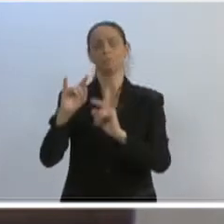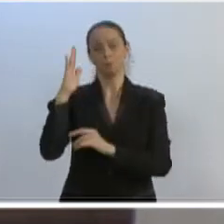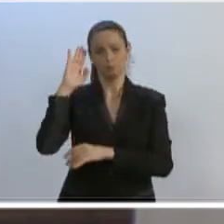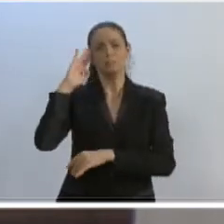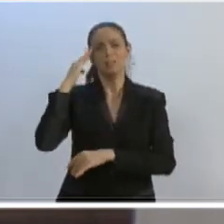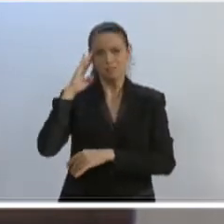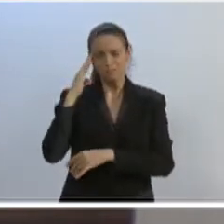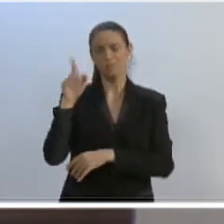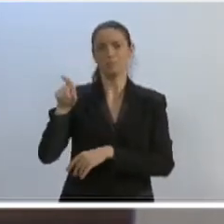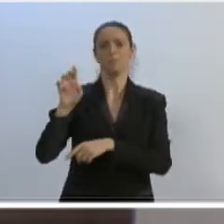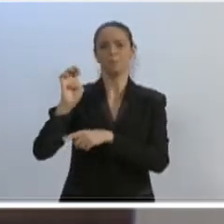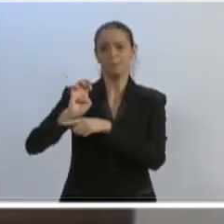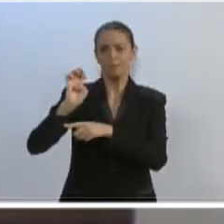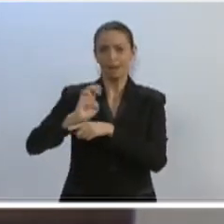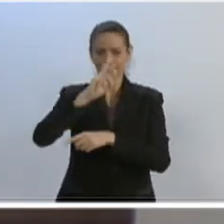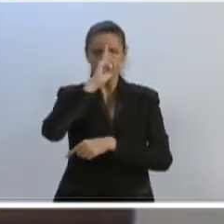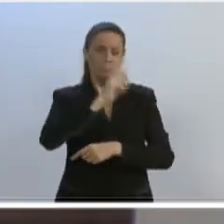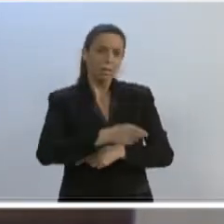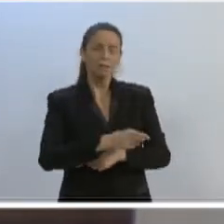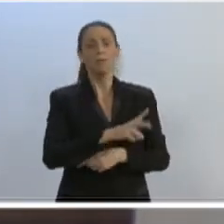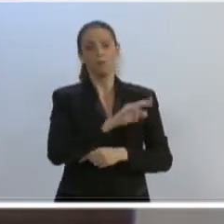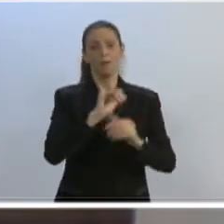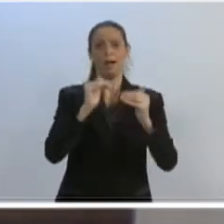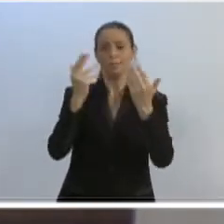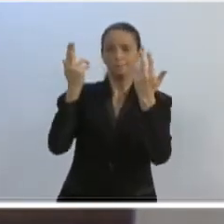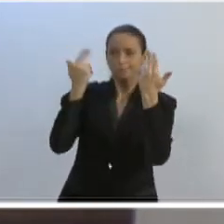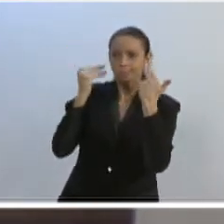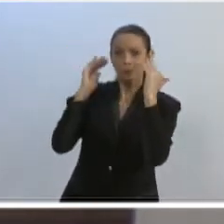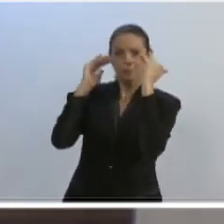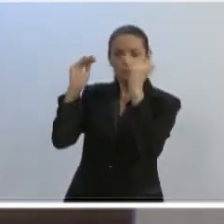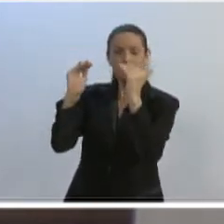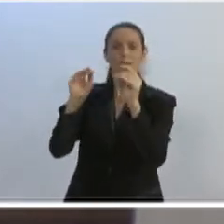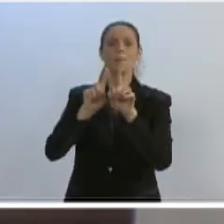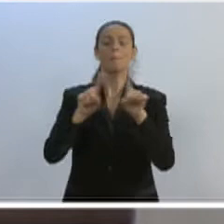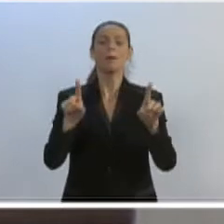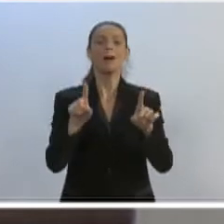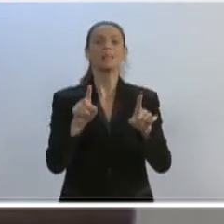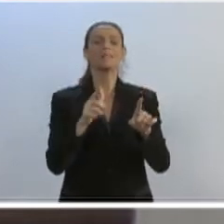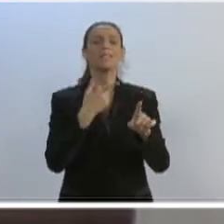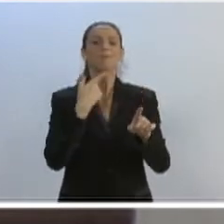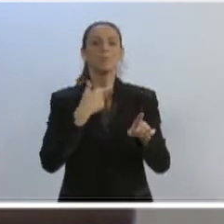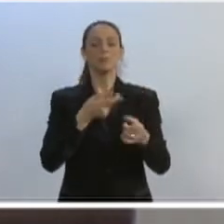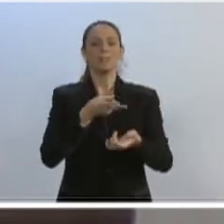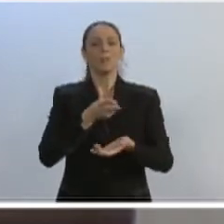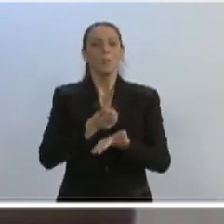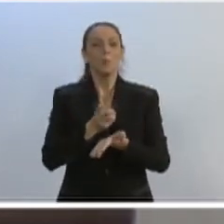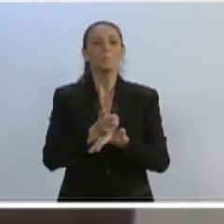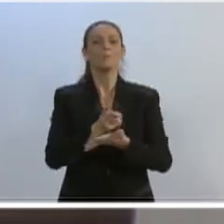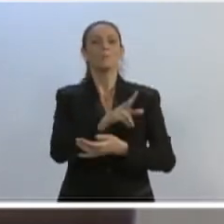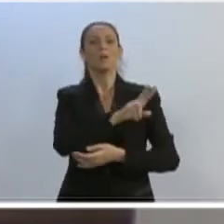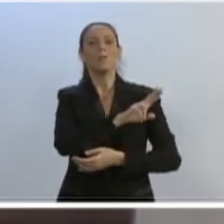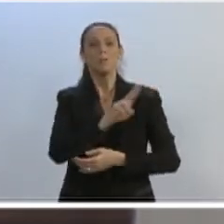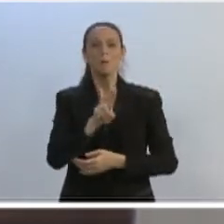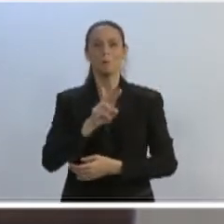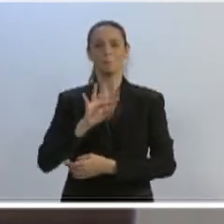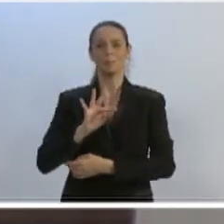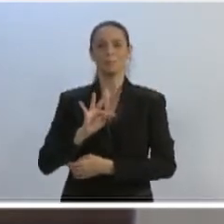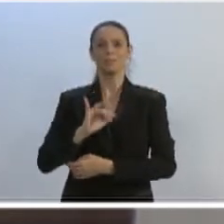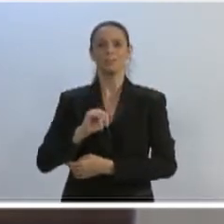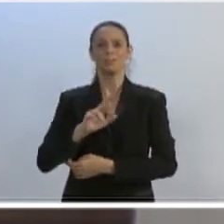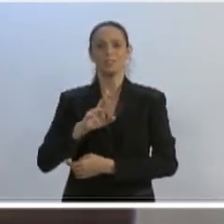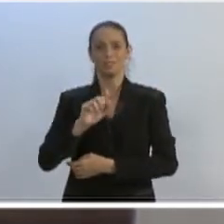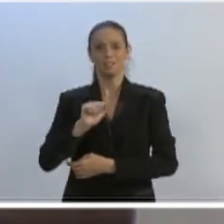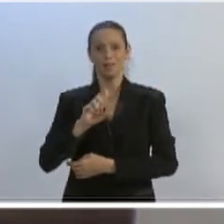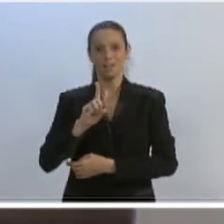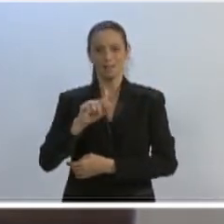gente vem do estado essa reivindicação o objetivo deles aqui não morra o colégio tiradentes pela história desse colégio professores